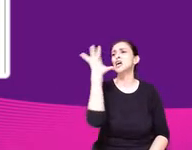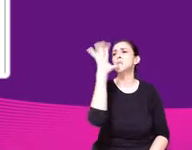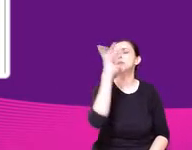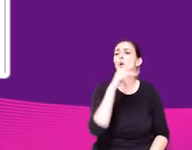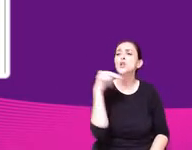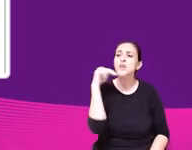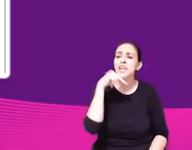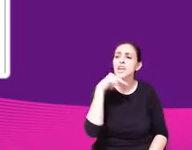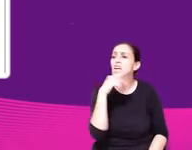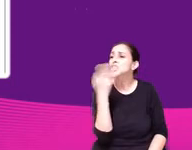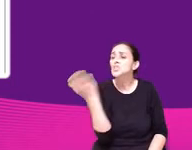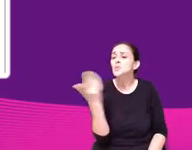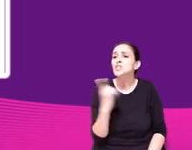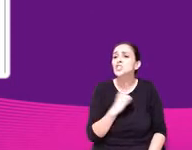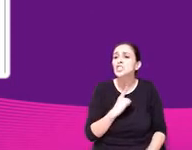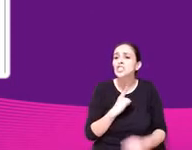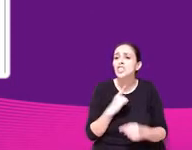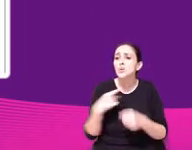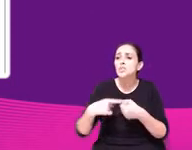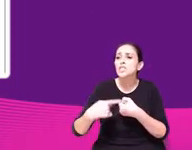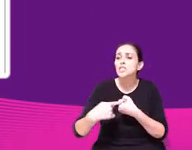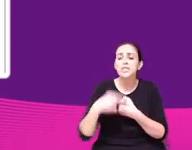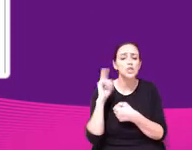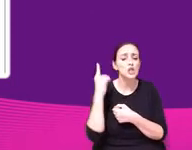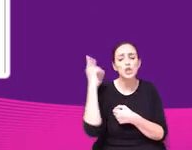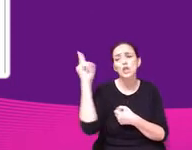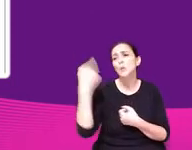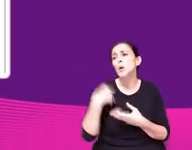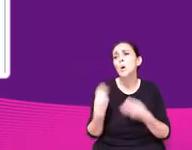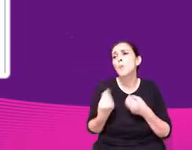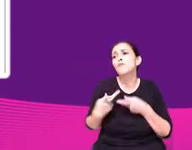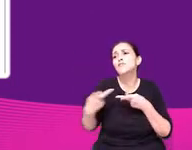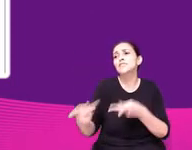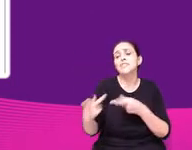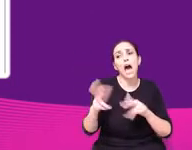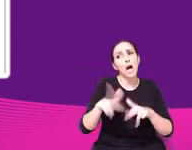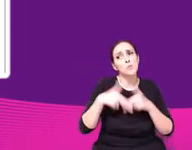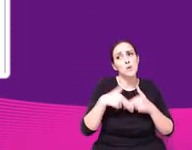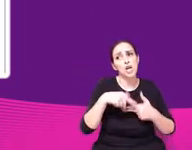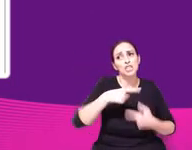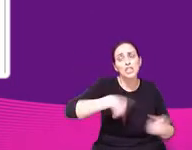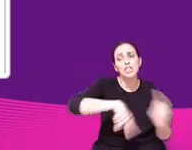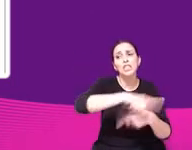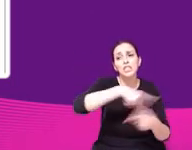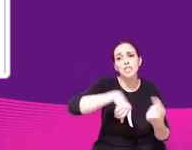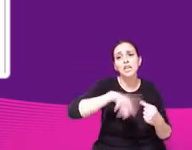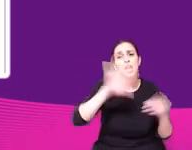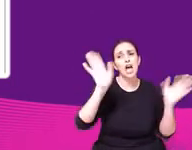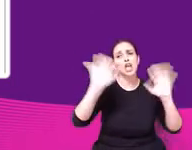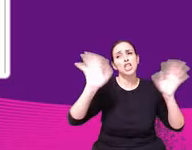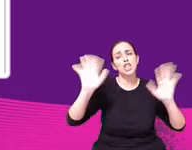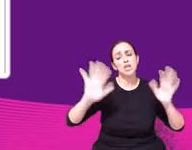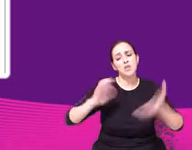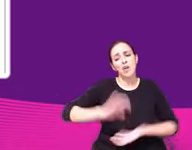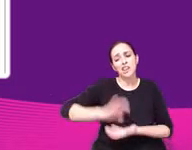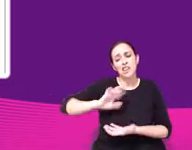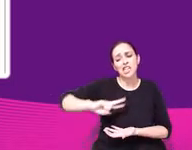morava numa cidade um pouco distante, era muito difícil ele visitar por causa da diálise 3 vezes por semana, ele não queria mais fazer diálise, ele queria fazer um